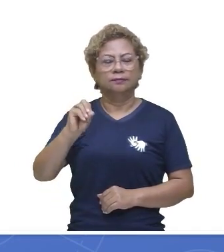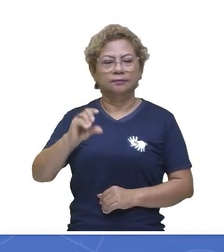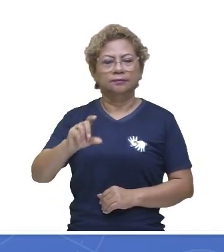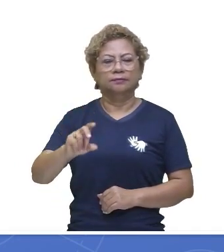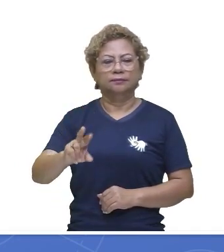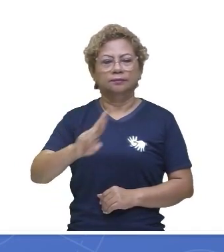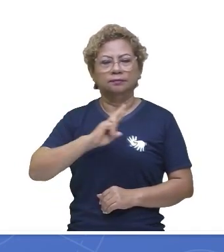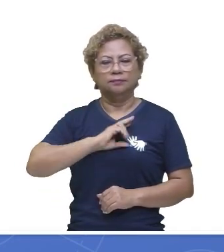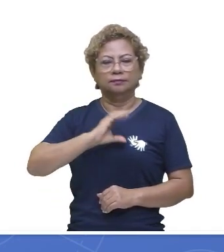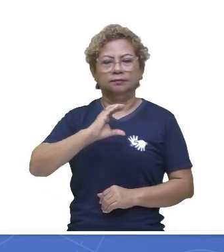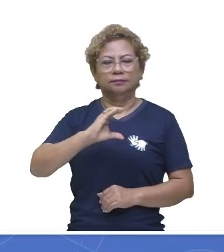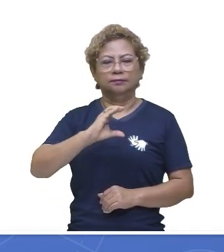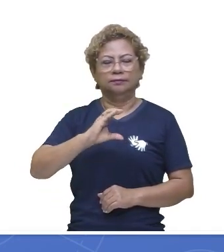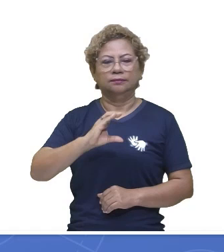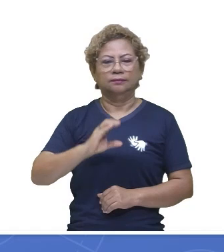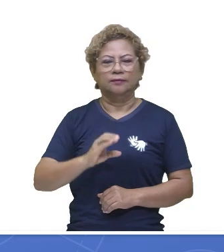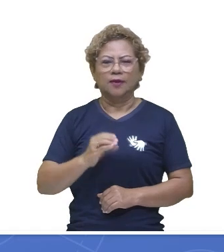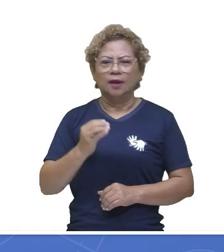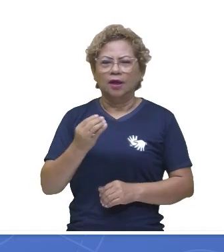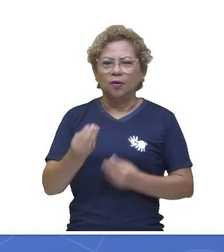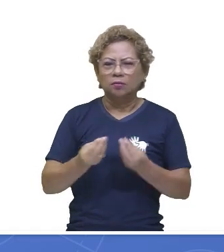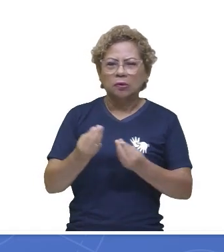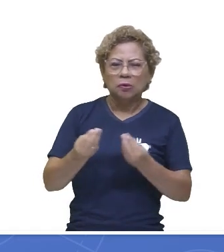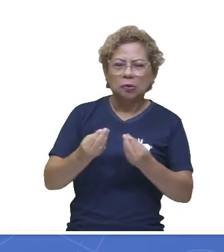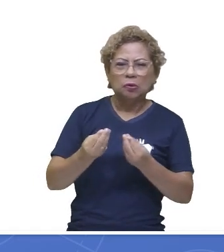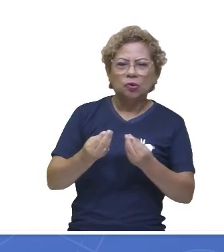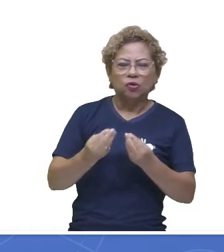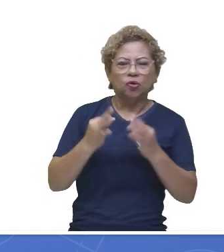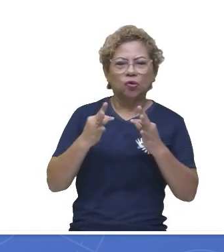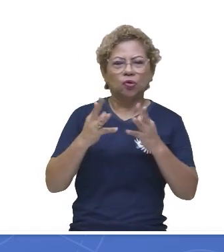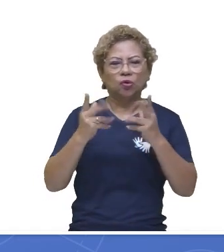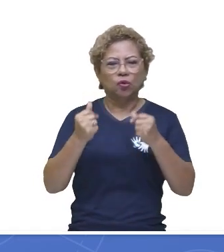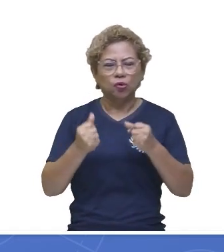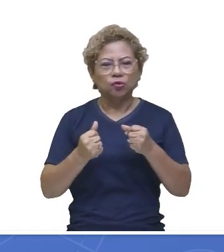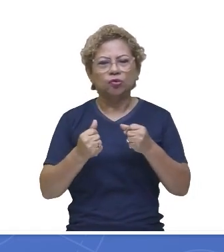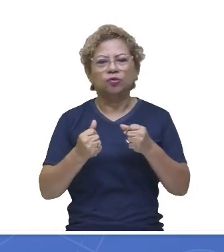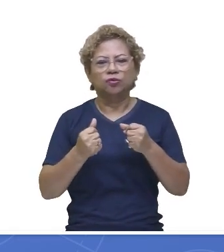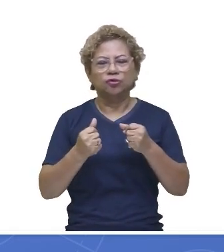colocando letra C. Paulo André também respondendo letra C.